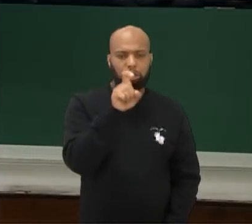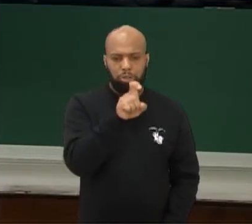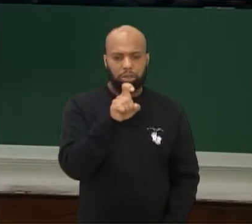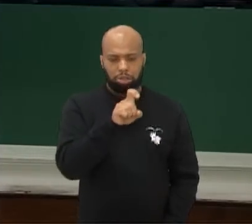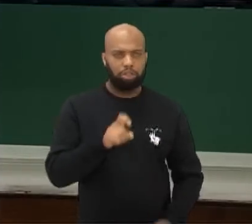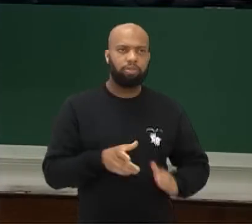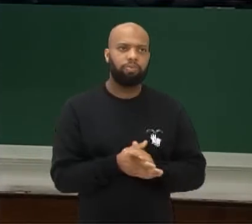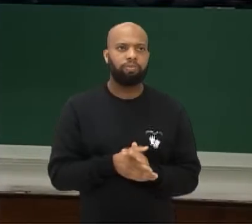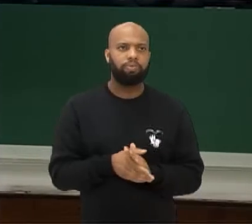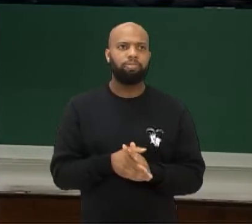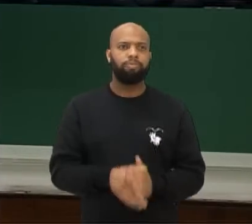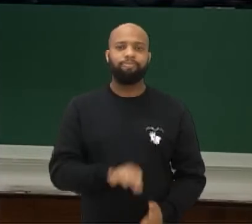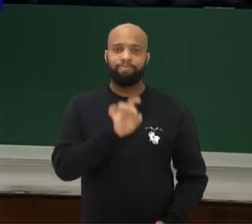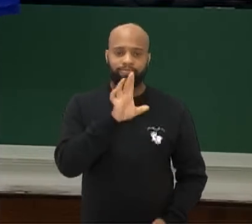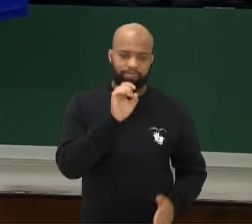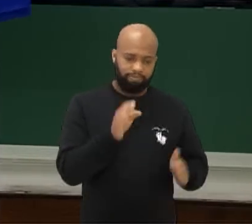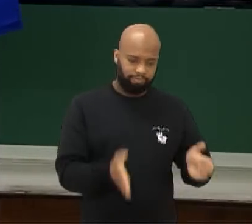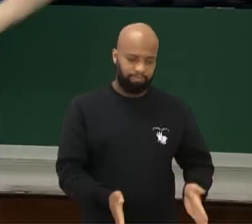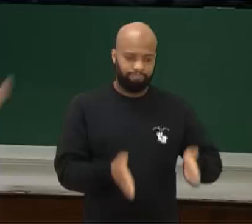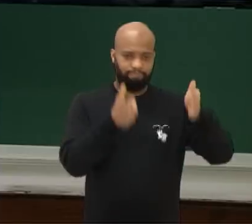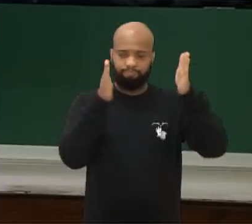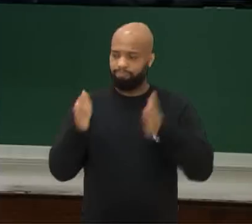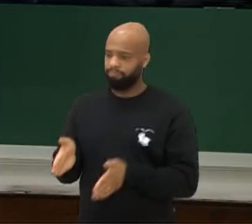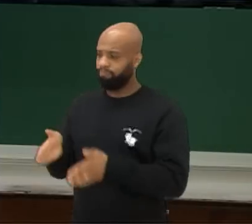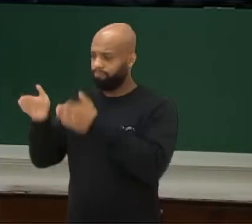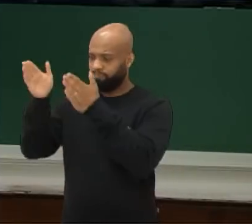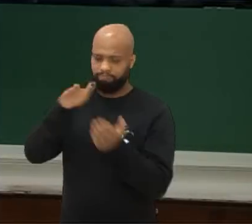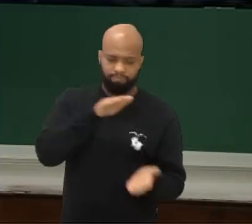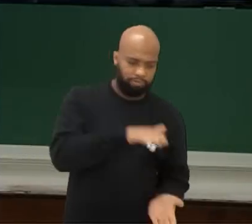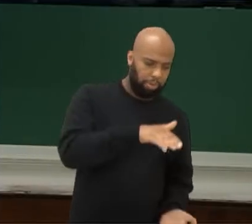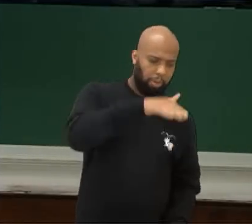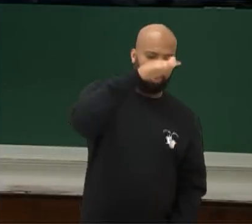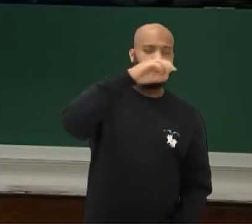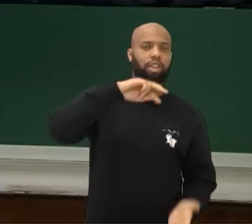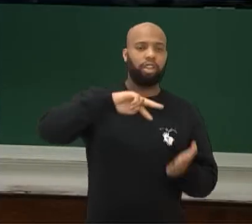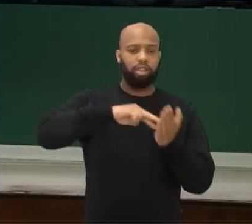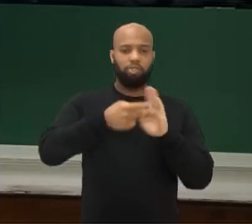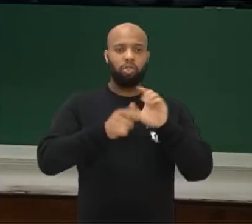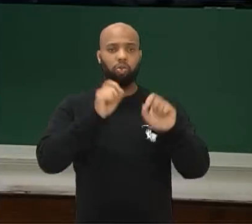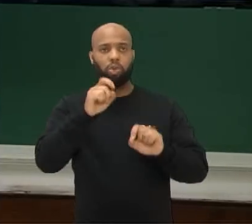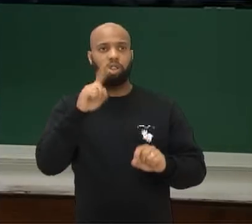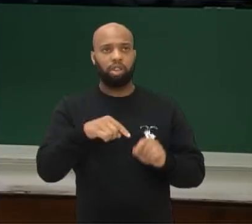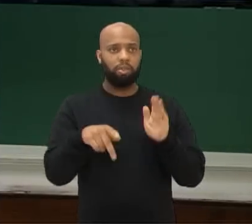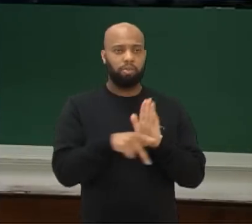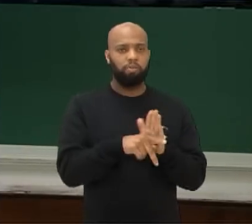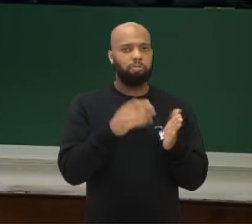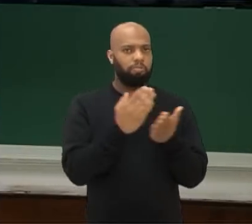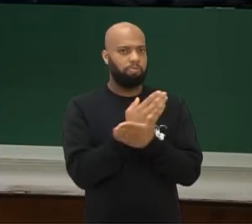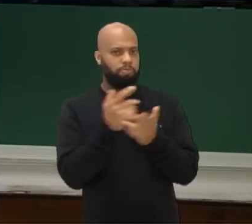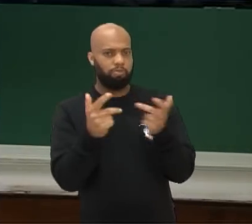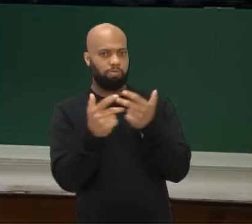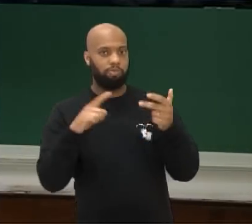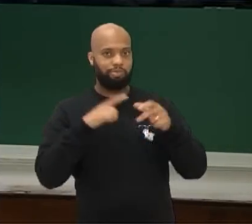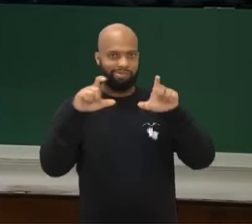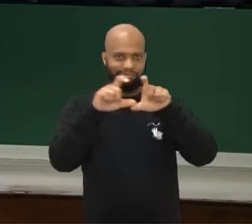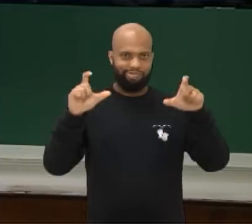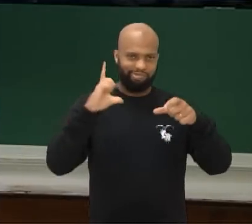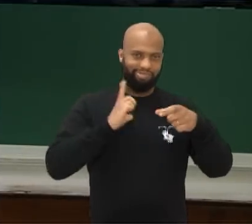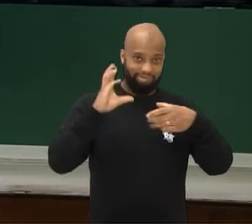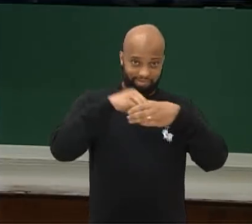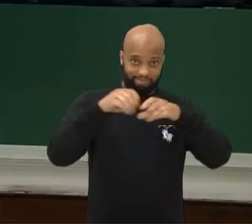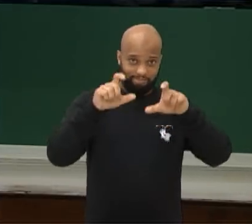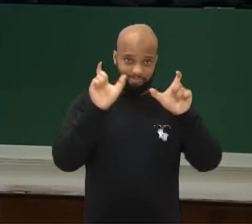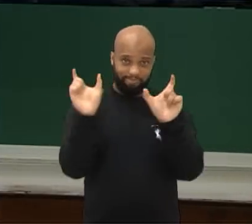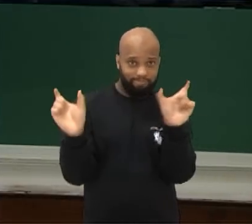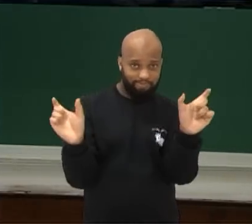ok? Cada pilha dessa representa um membro da minha equação, certo? Então é isso que nós